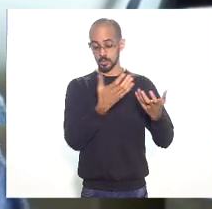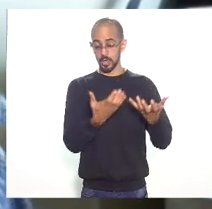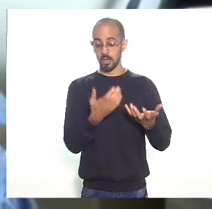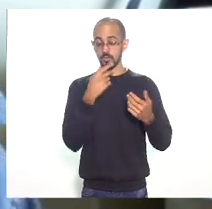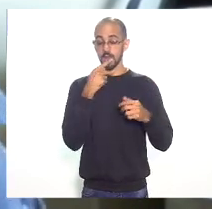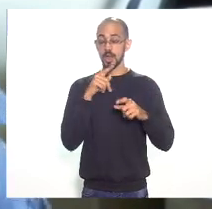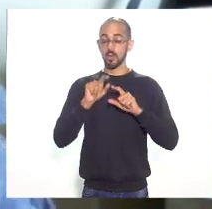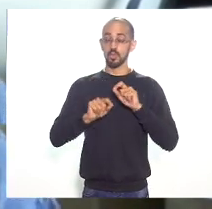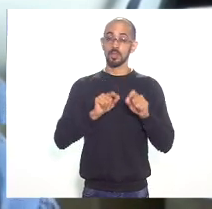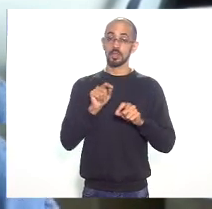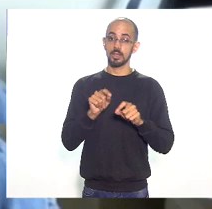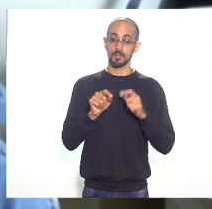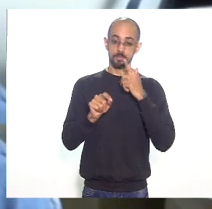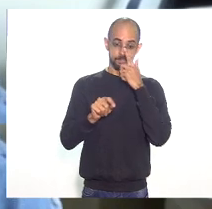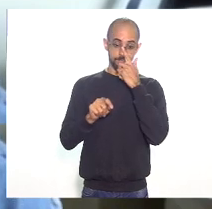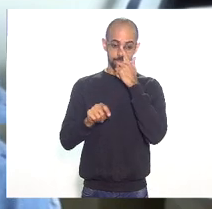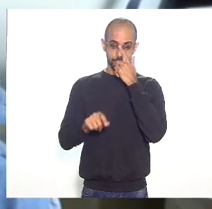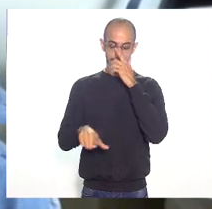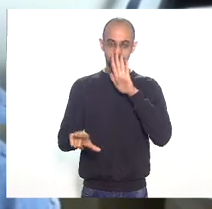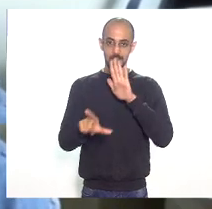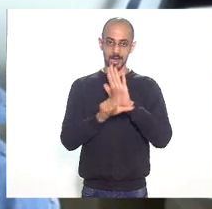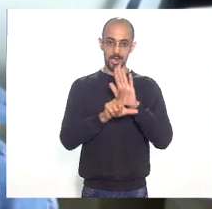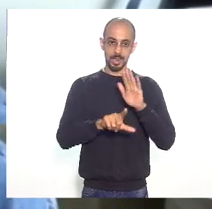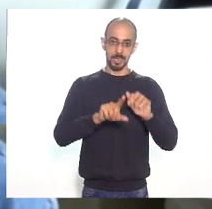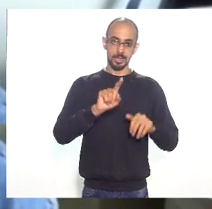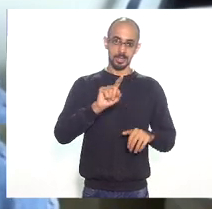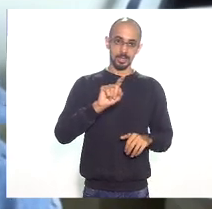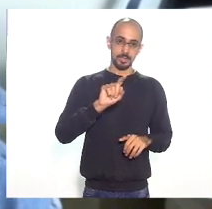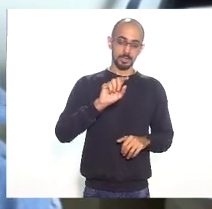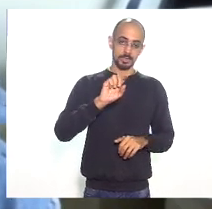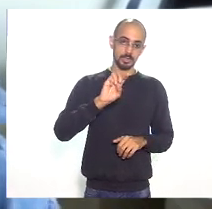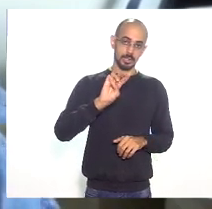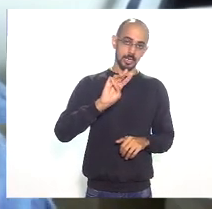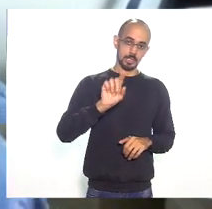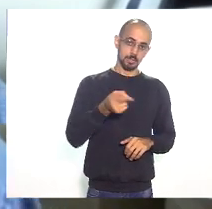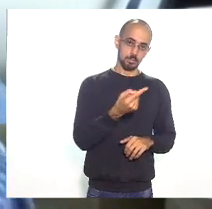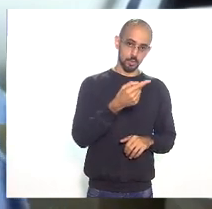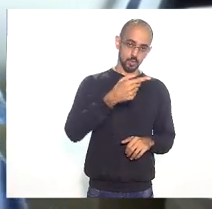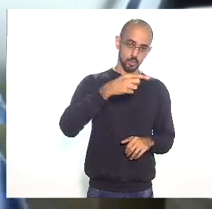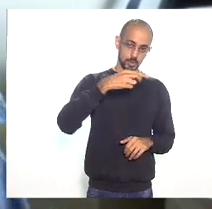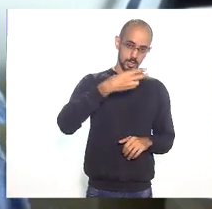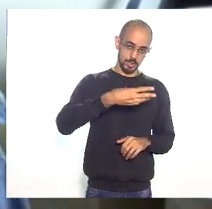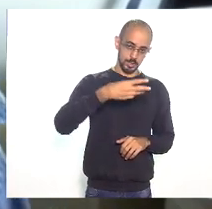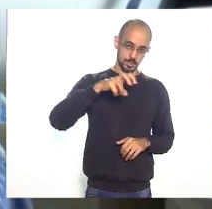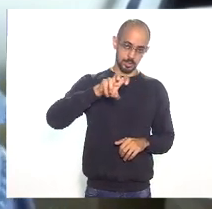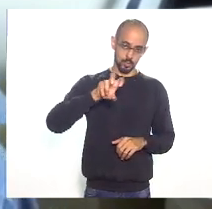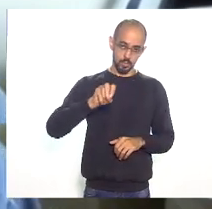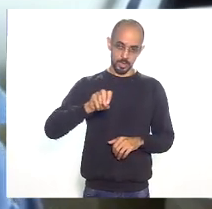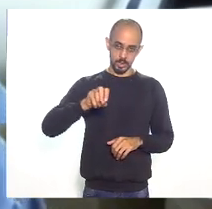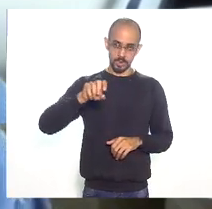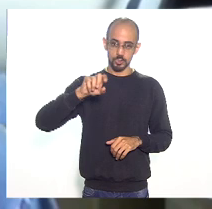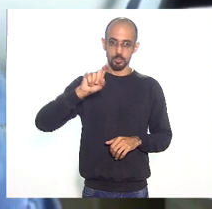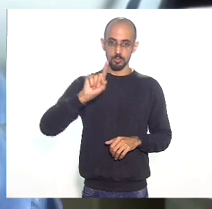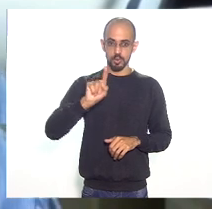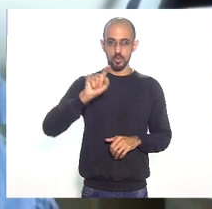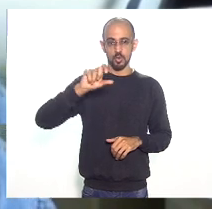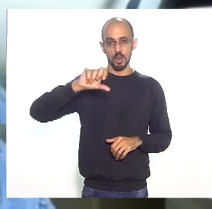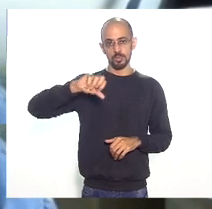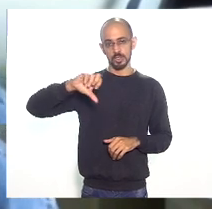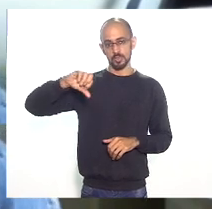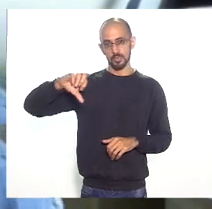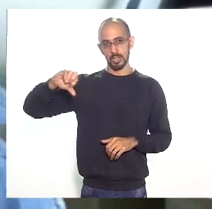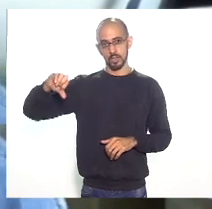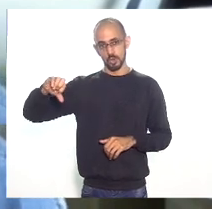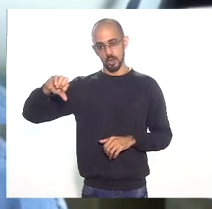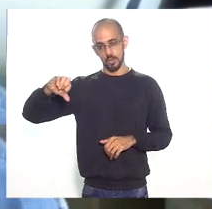aqui que a lei 3.350 de 99, que chegou nessa casa, através do